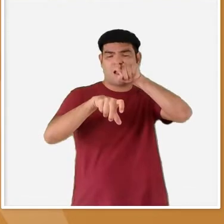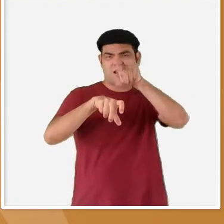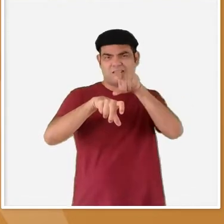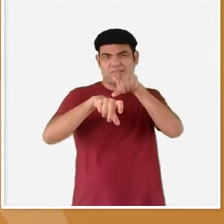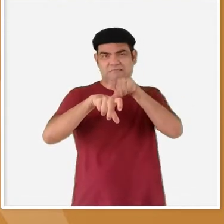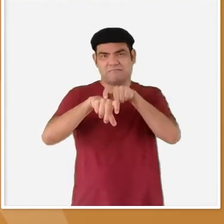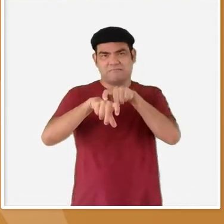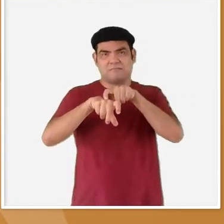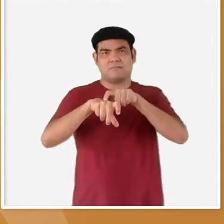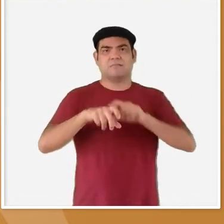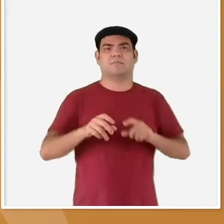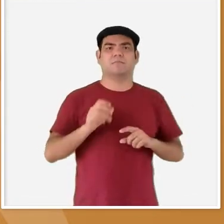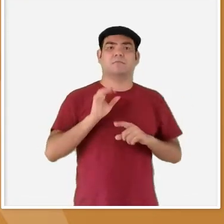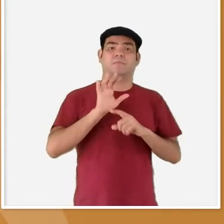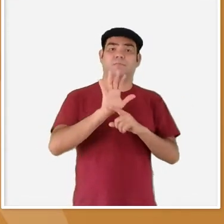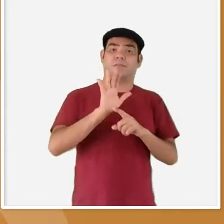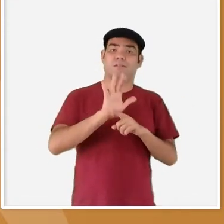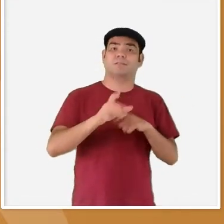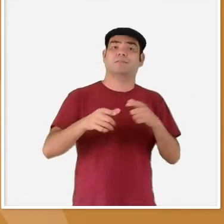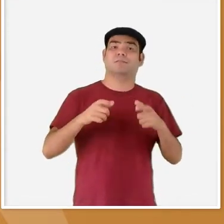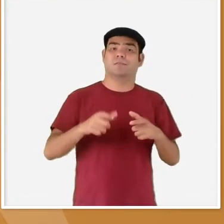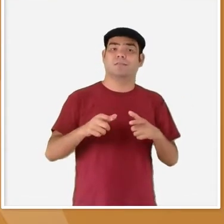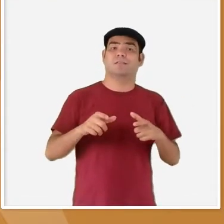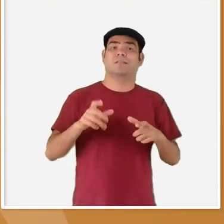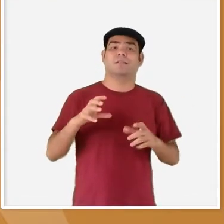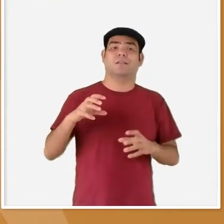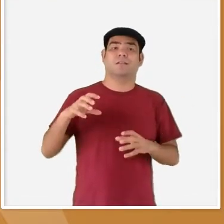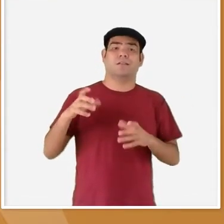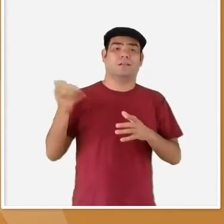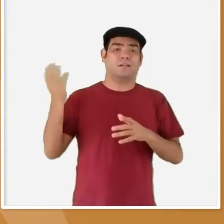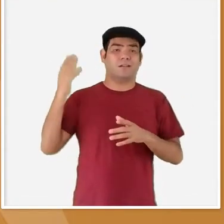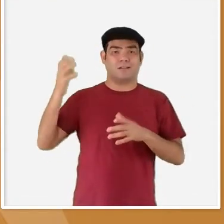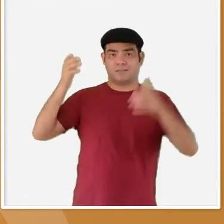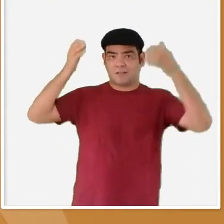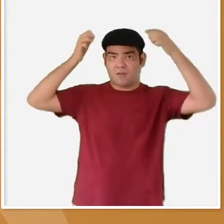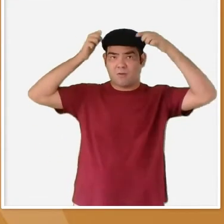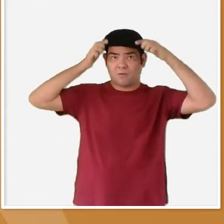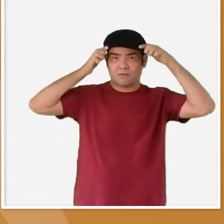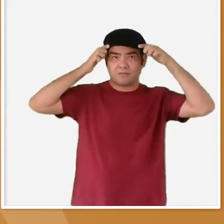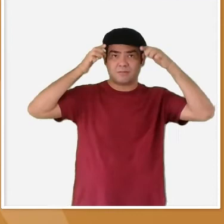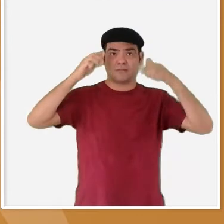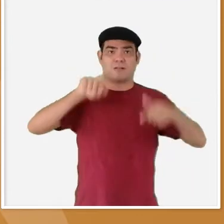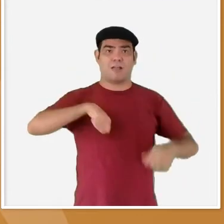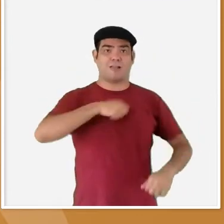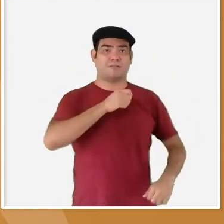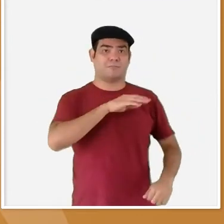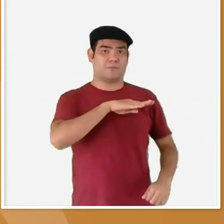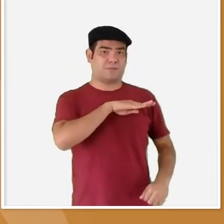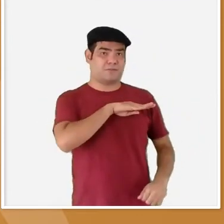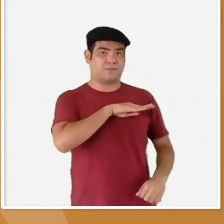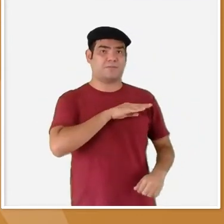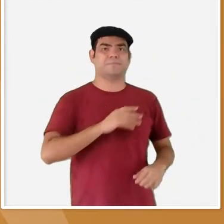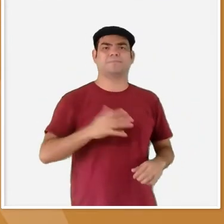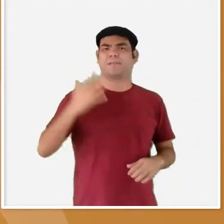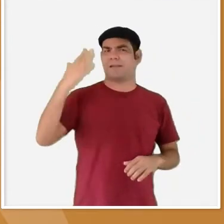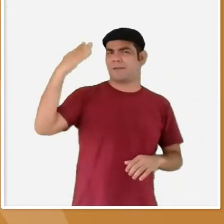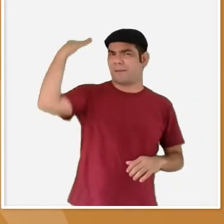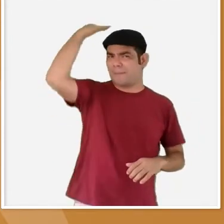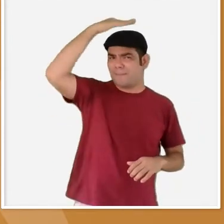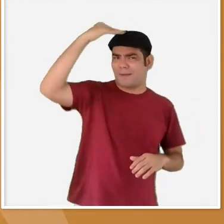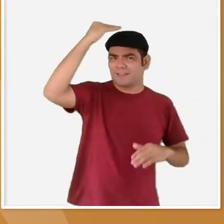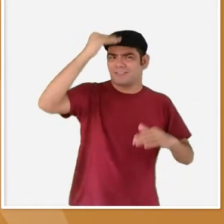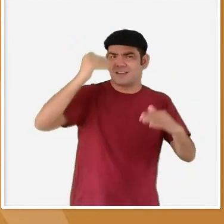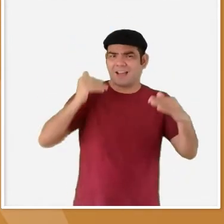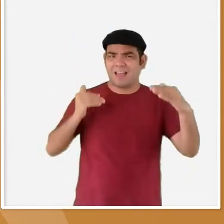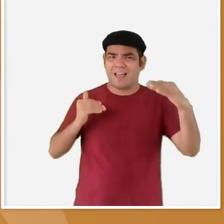colonização espanhola, tá bom? Vale a pena destacar para nós que o Estado mexicano se estendia até o noroeste